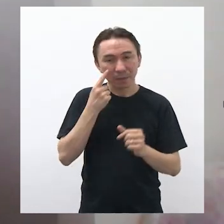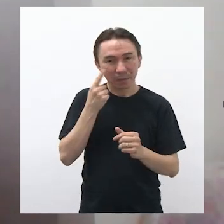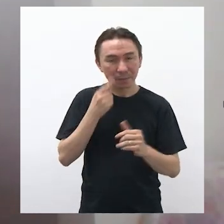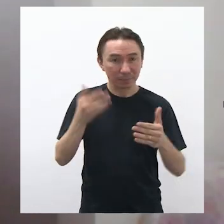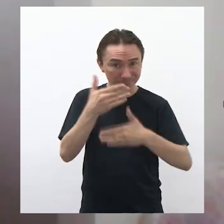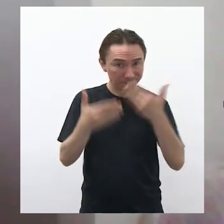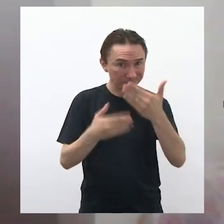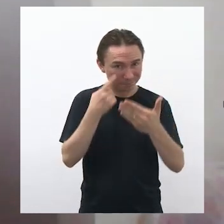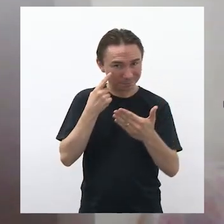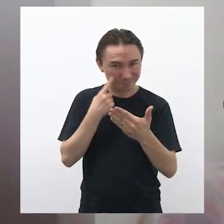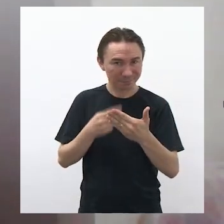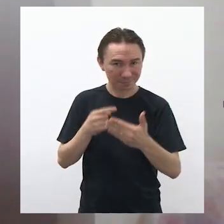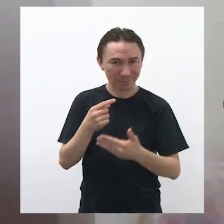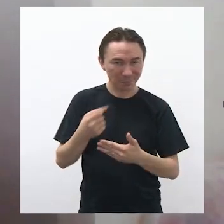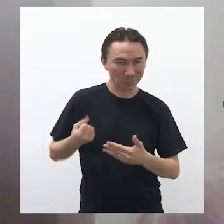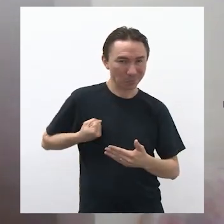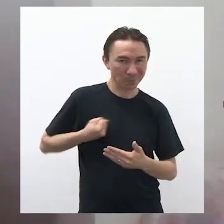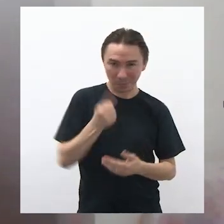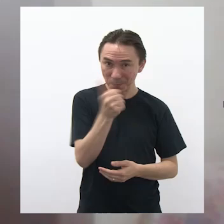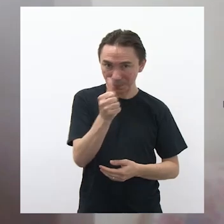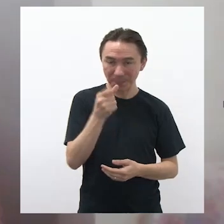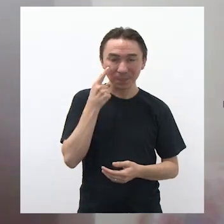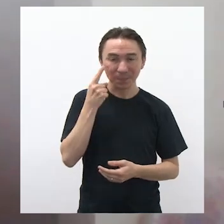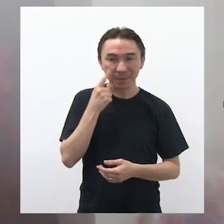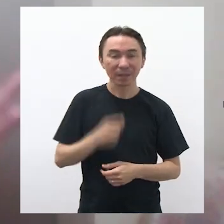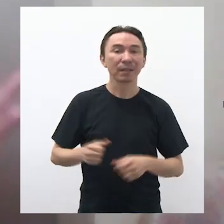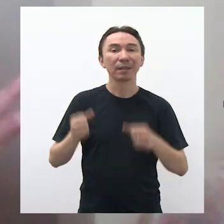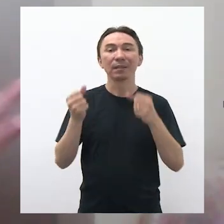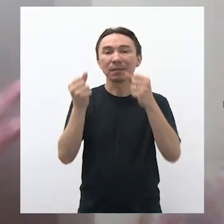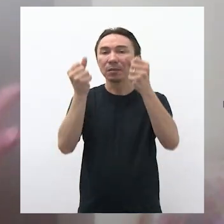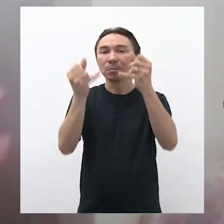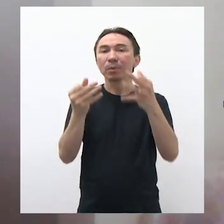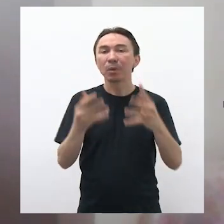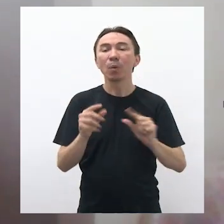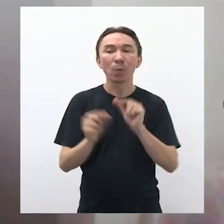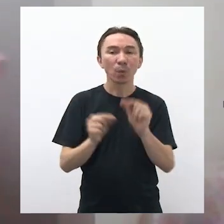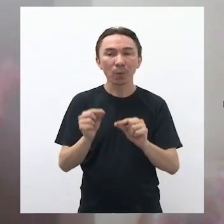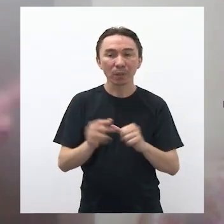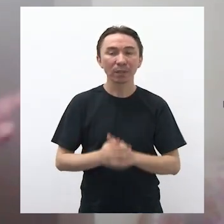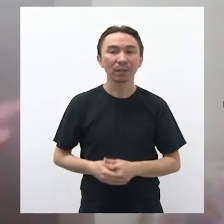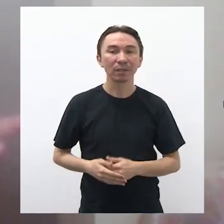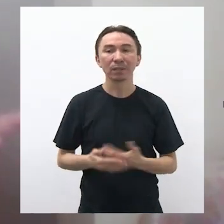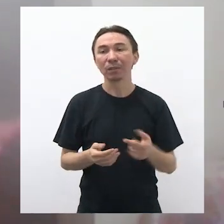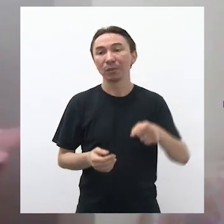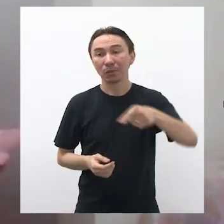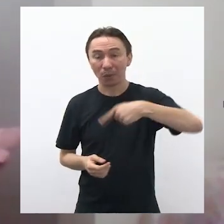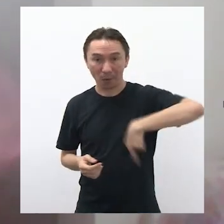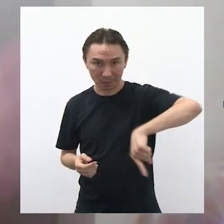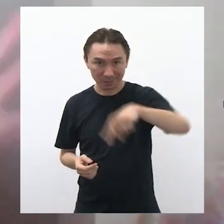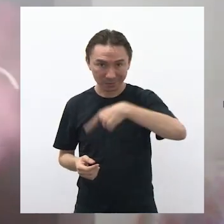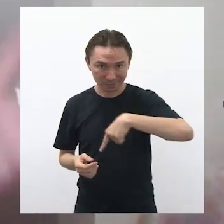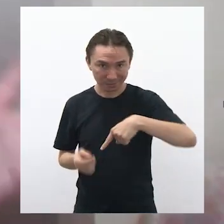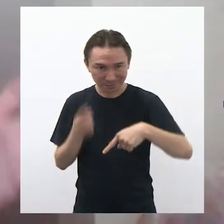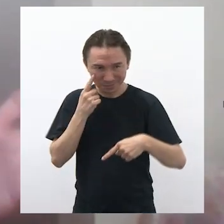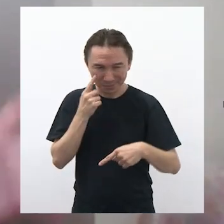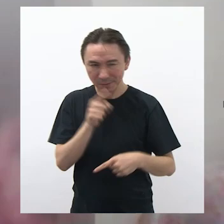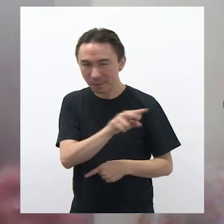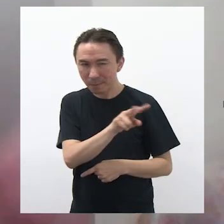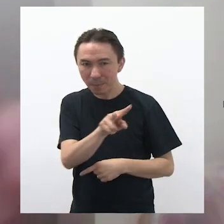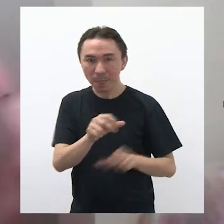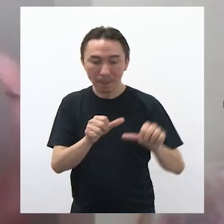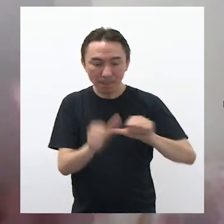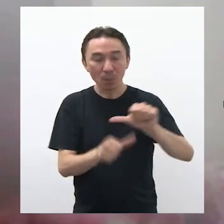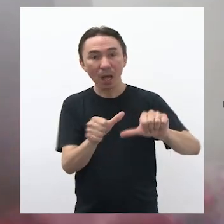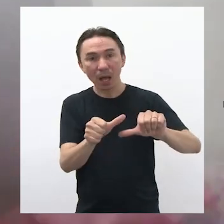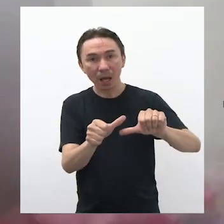já traz, então, essa questão de que é possível observar, então, nessa mudança ou na transformação, dois lados.